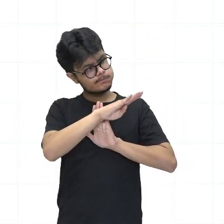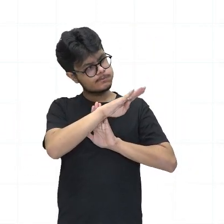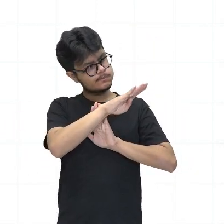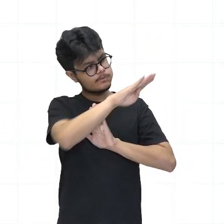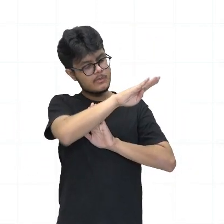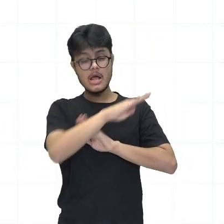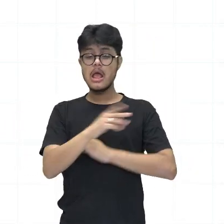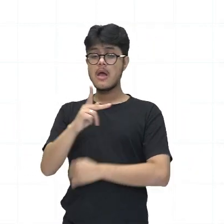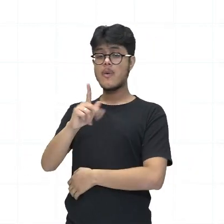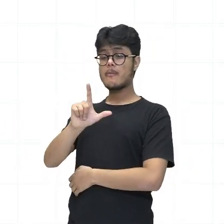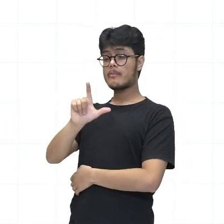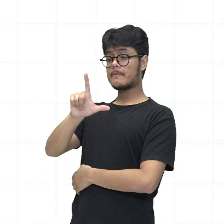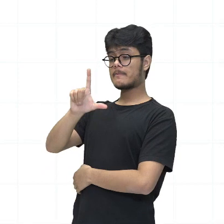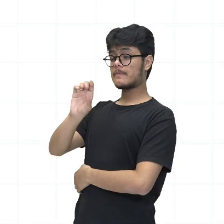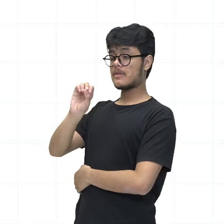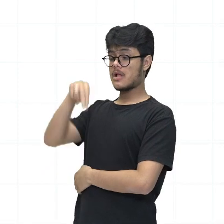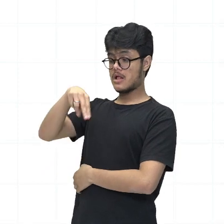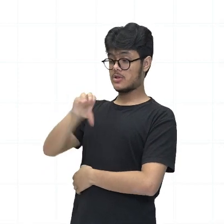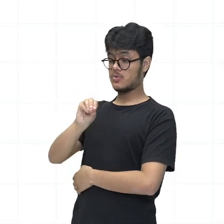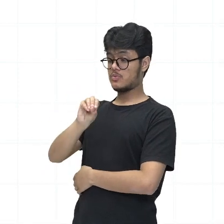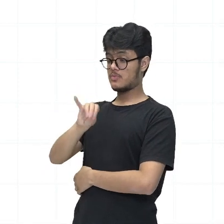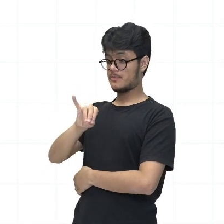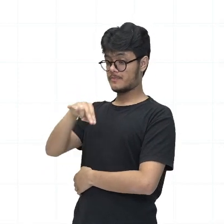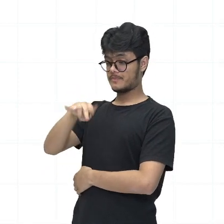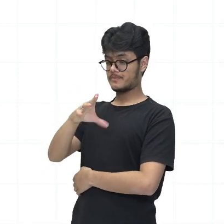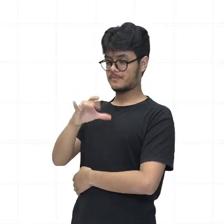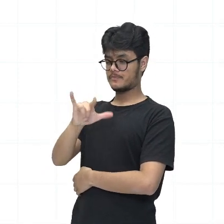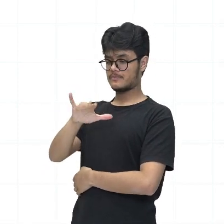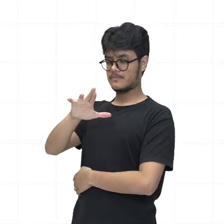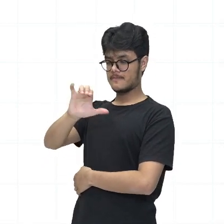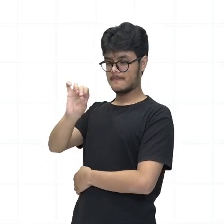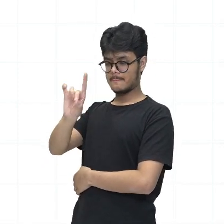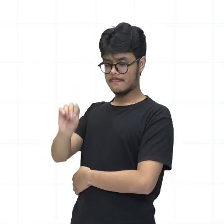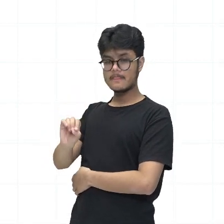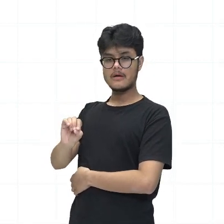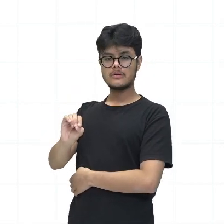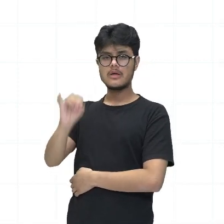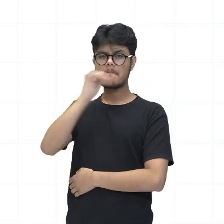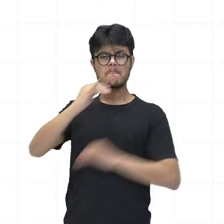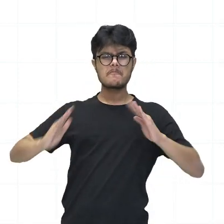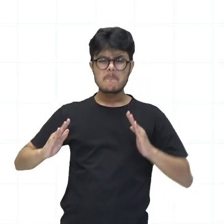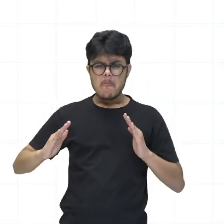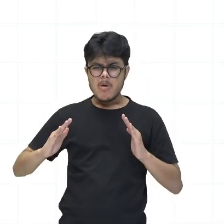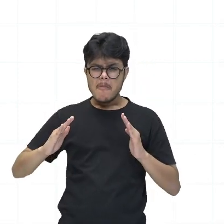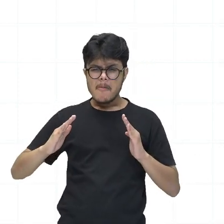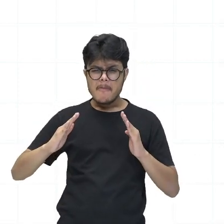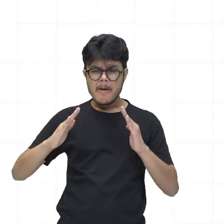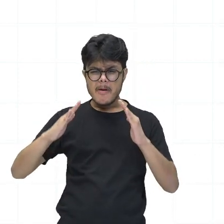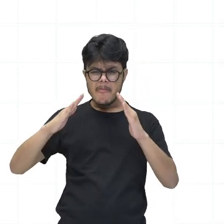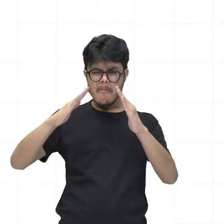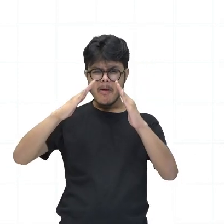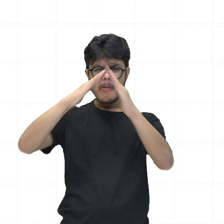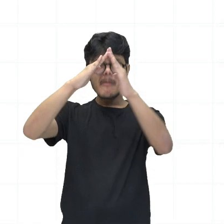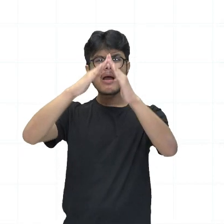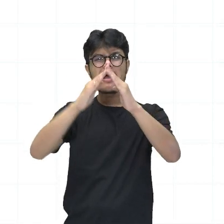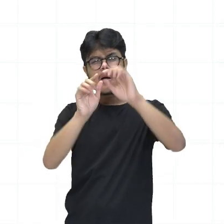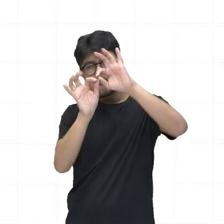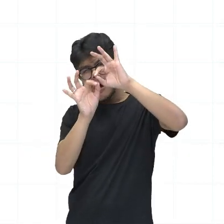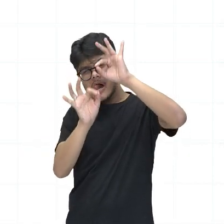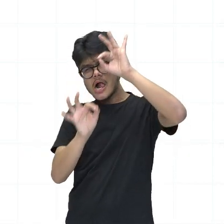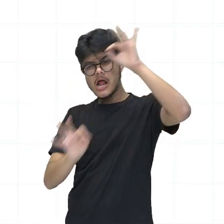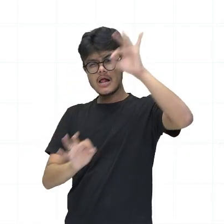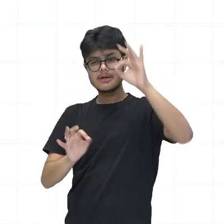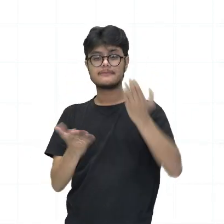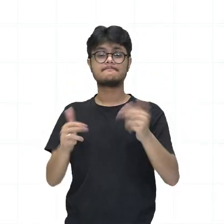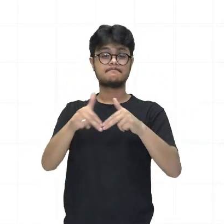conseguissem erguer as pirâmides, que são enormes, né? Foi por meio do plano inclinado,